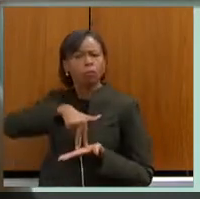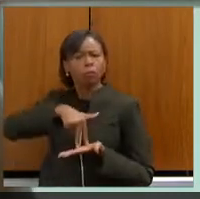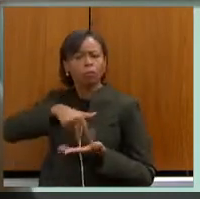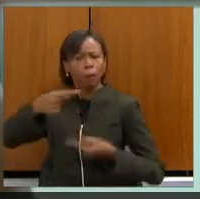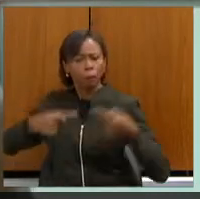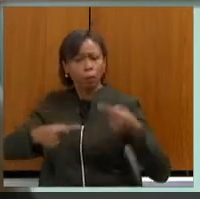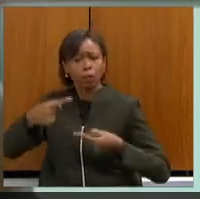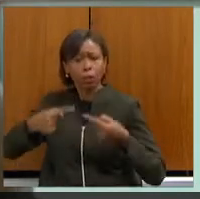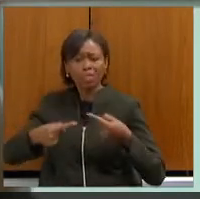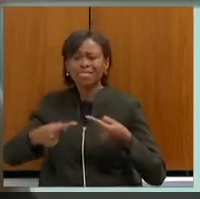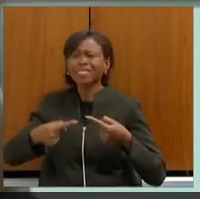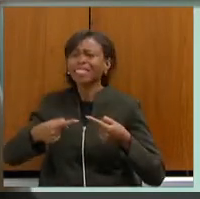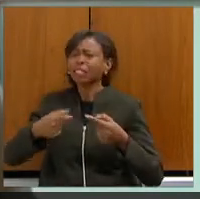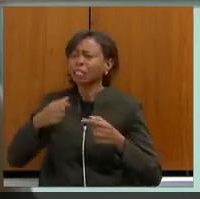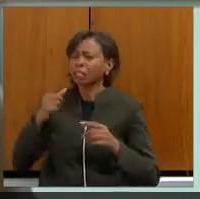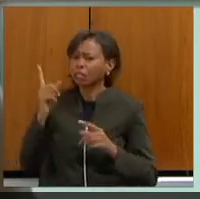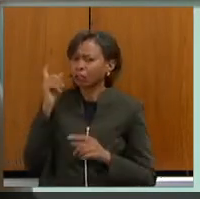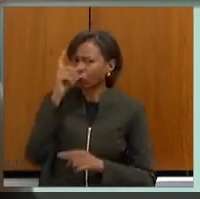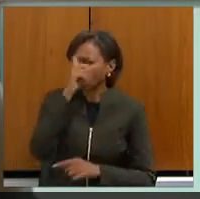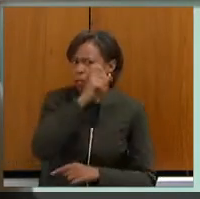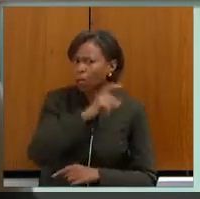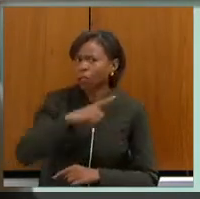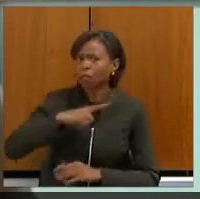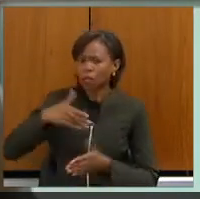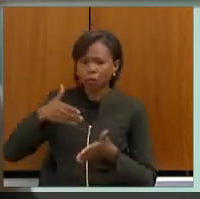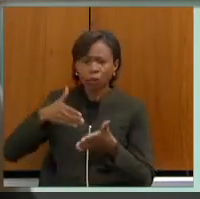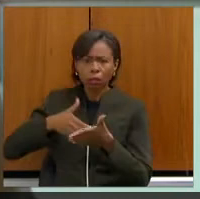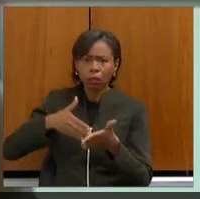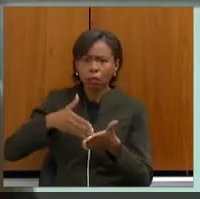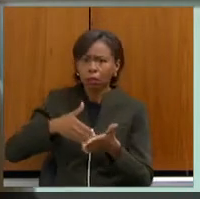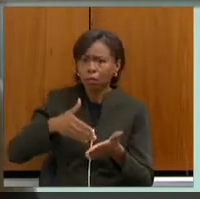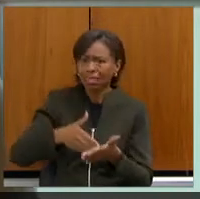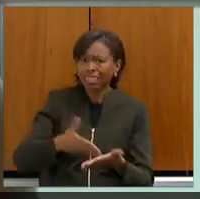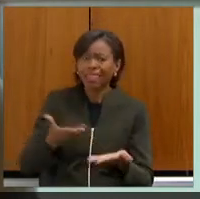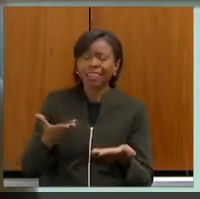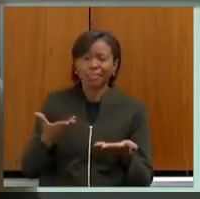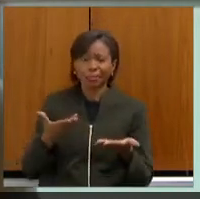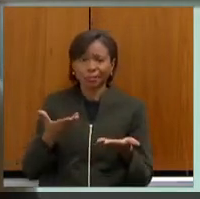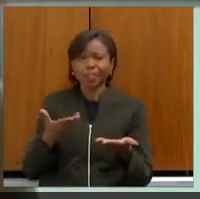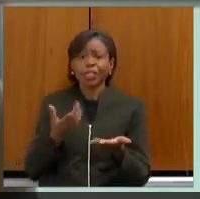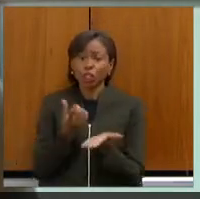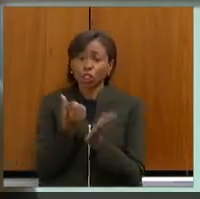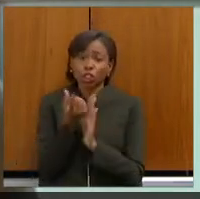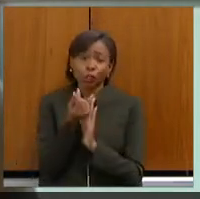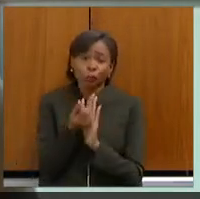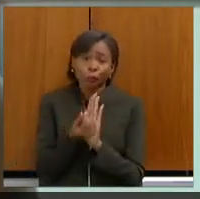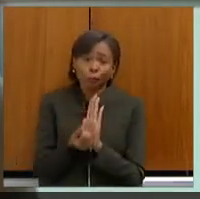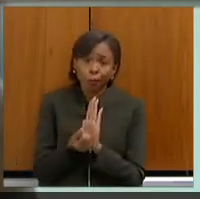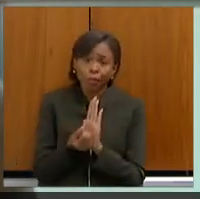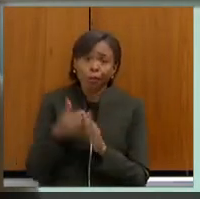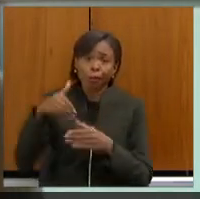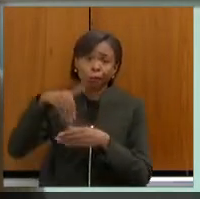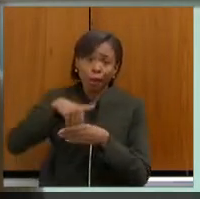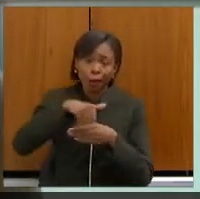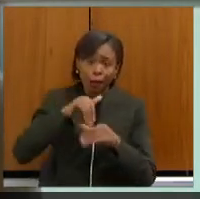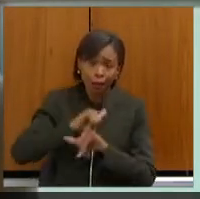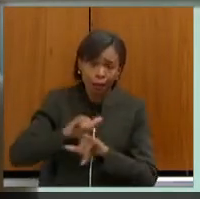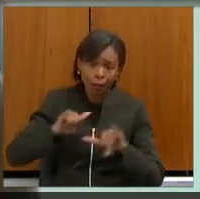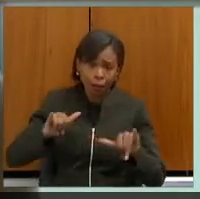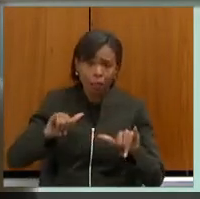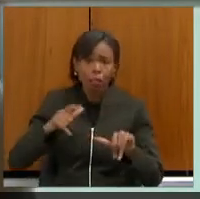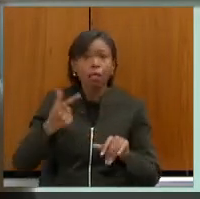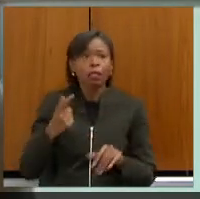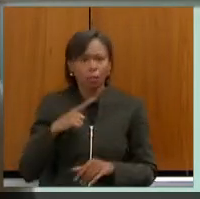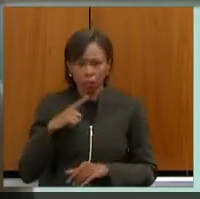dificuldade de acesso ao financiamento de campanha né apesar de haver leis que é decisões judiciais